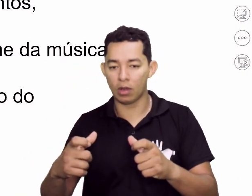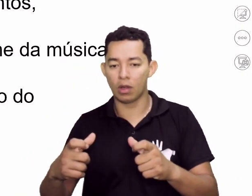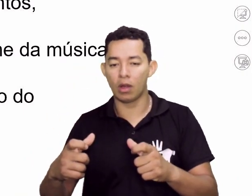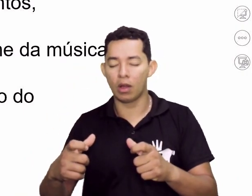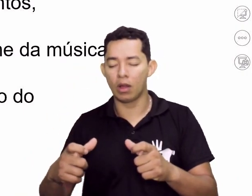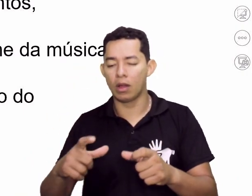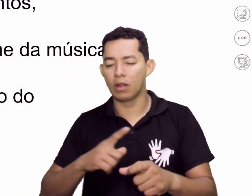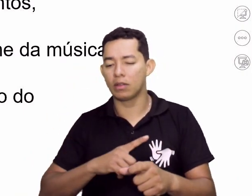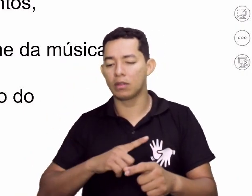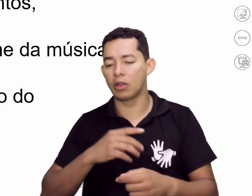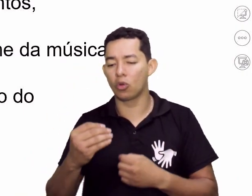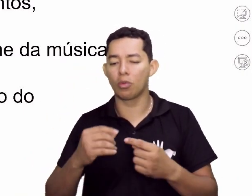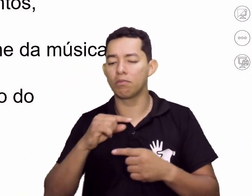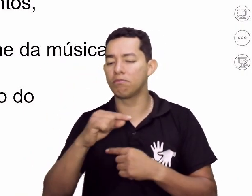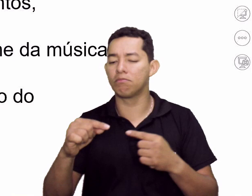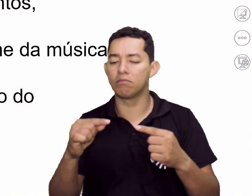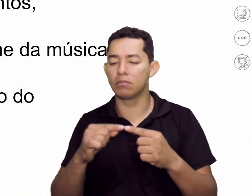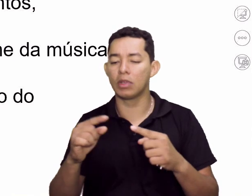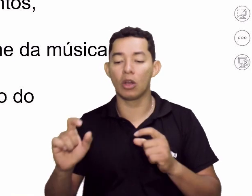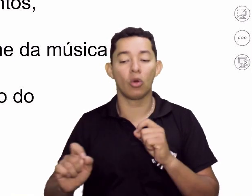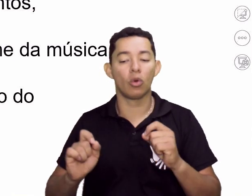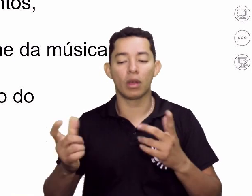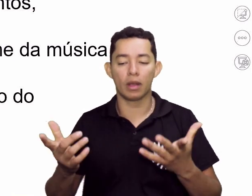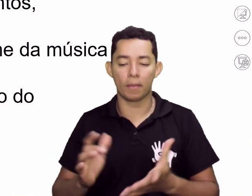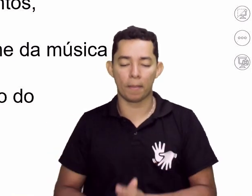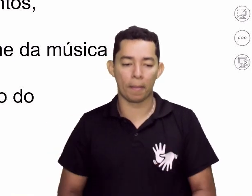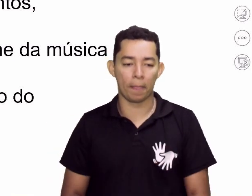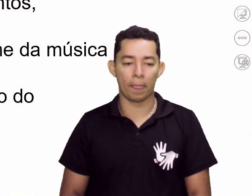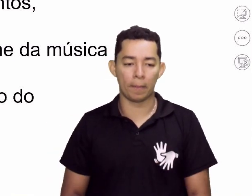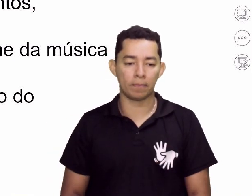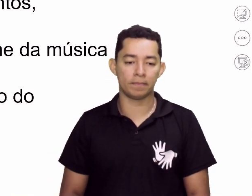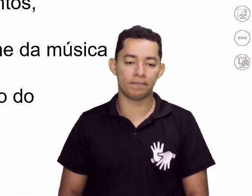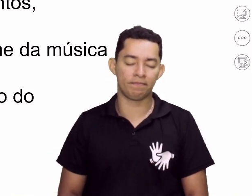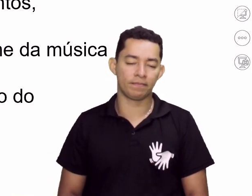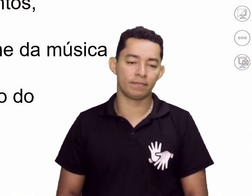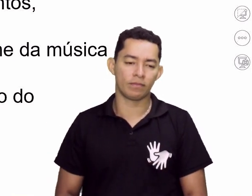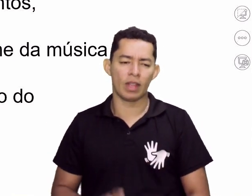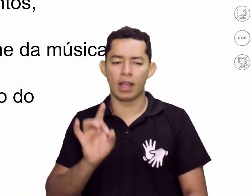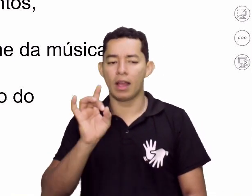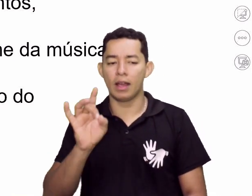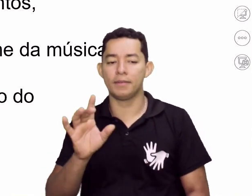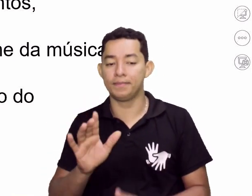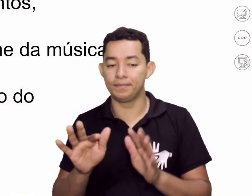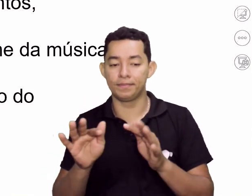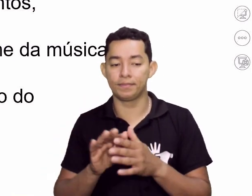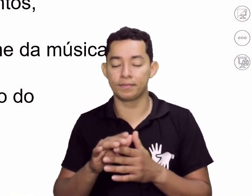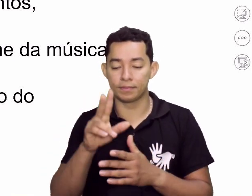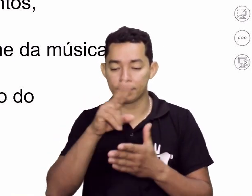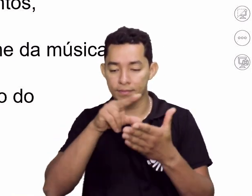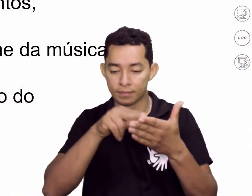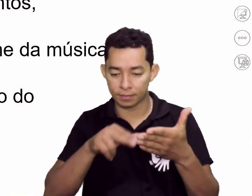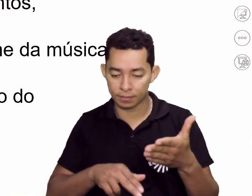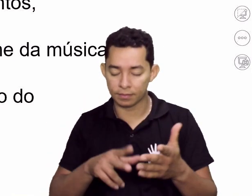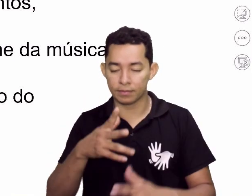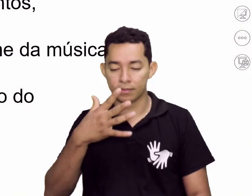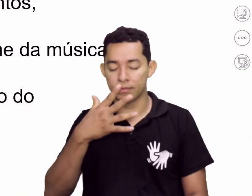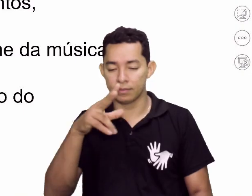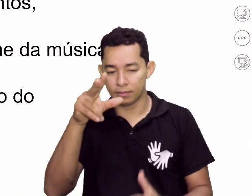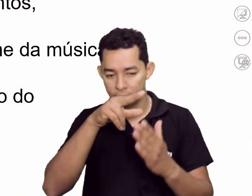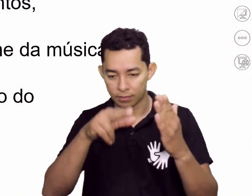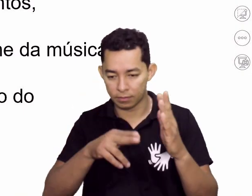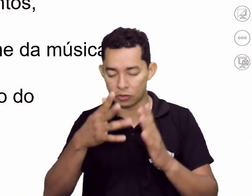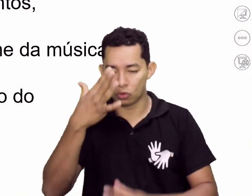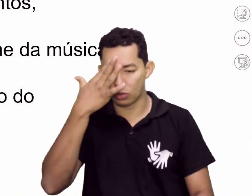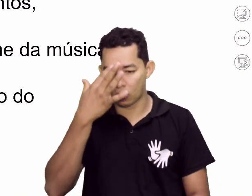fácil. Então, vai lendo aí, né? Leitura, interpretação de texto. Vamos